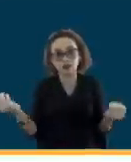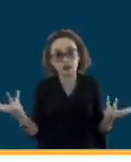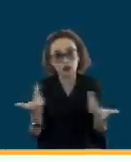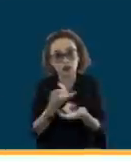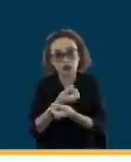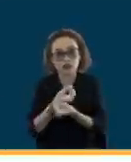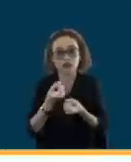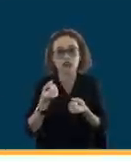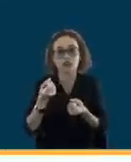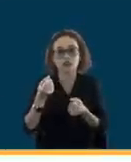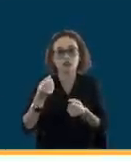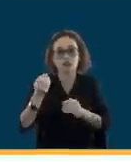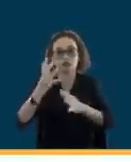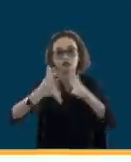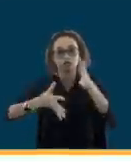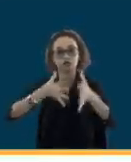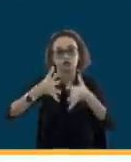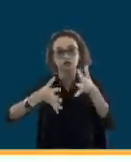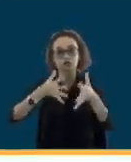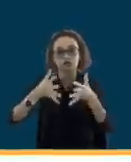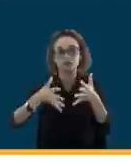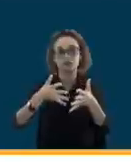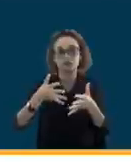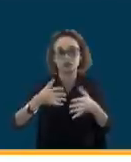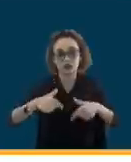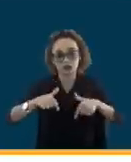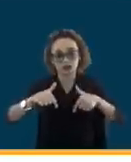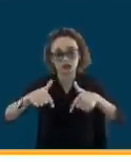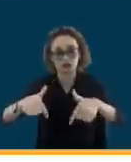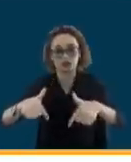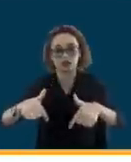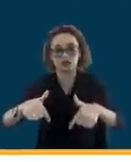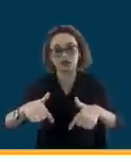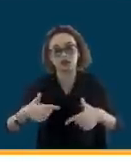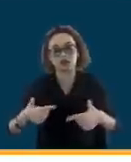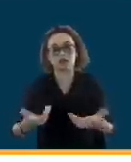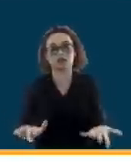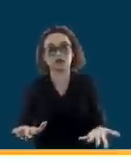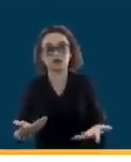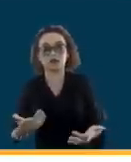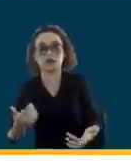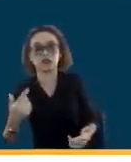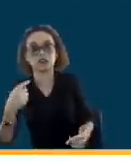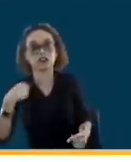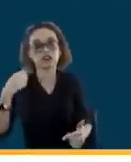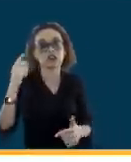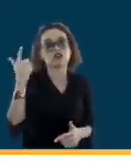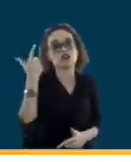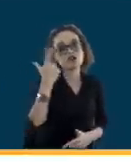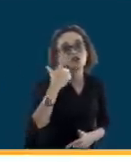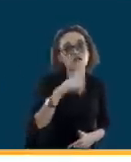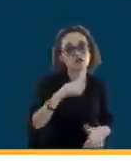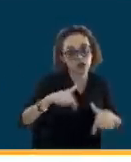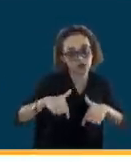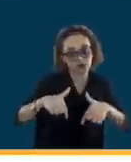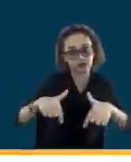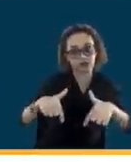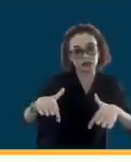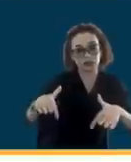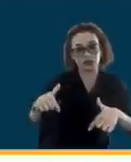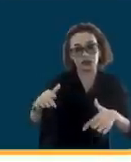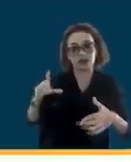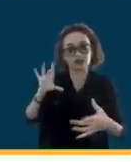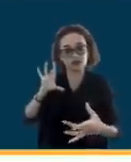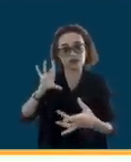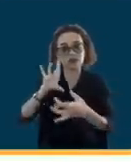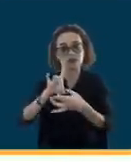linguagem das mãos, que é o agir, né? Aí sim a gente encontra um processo harmonioso